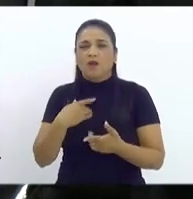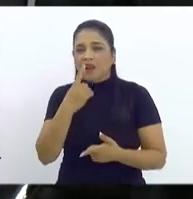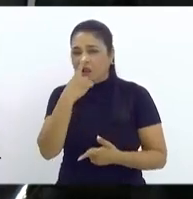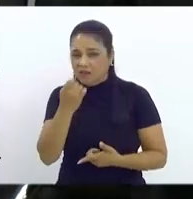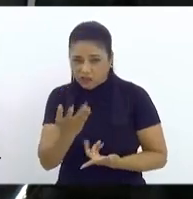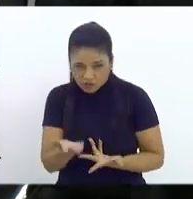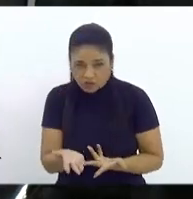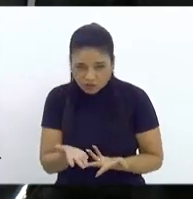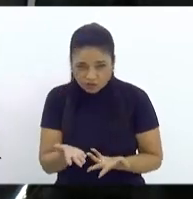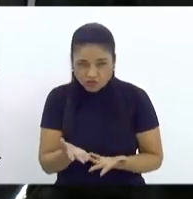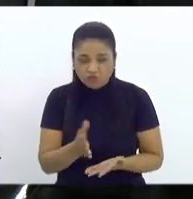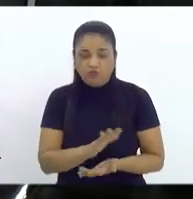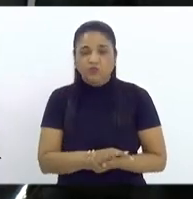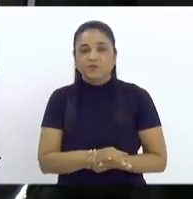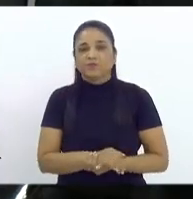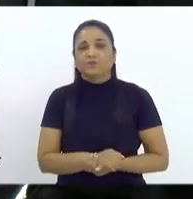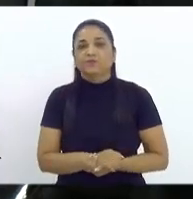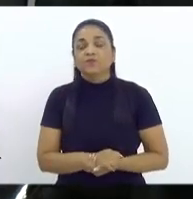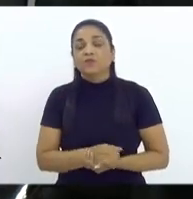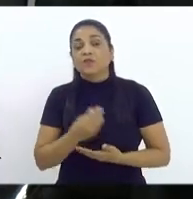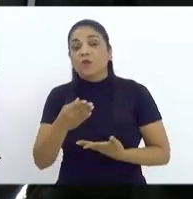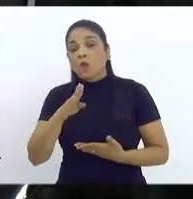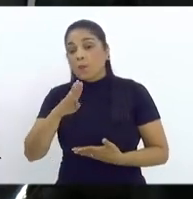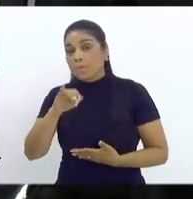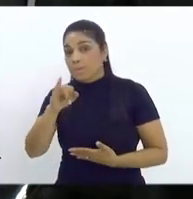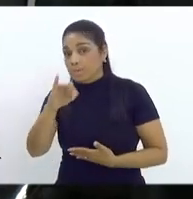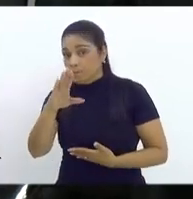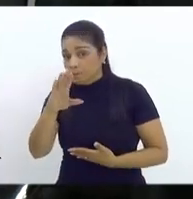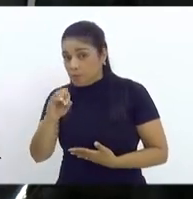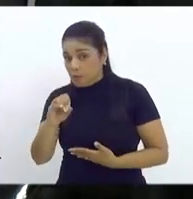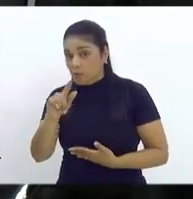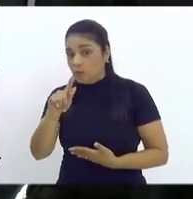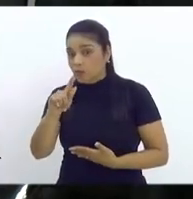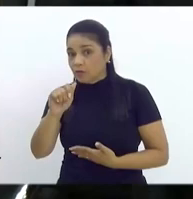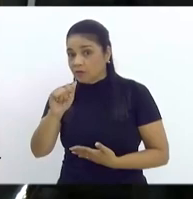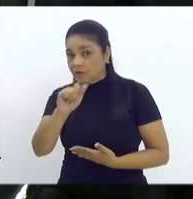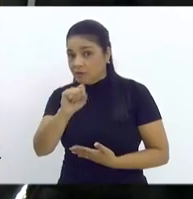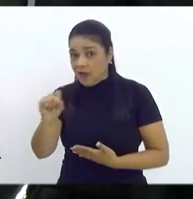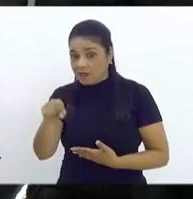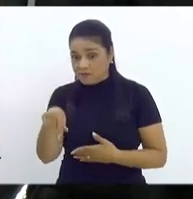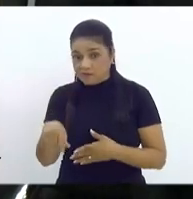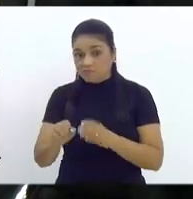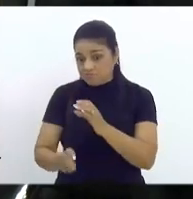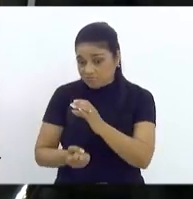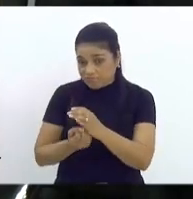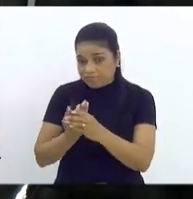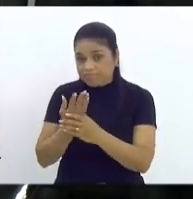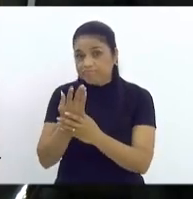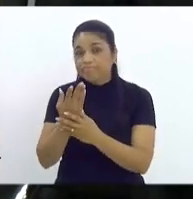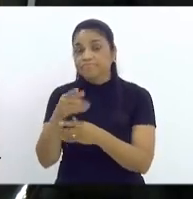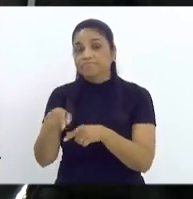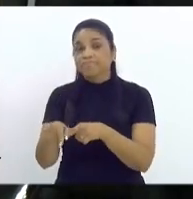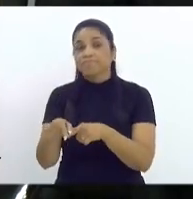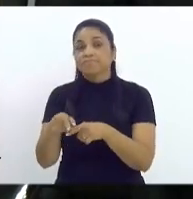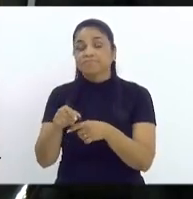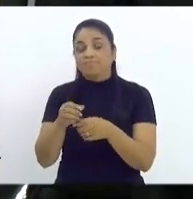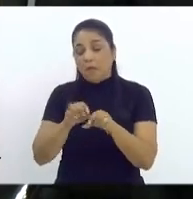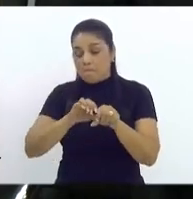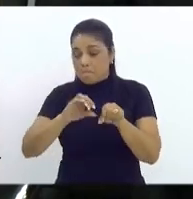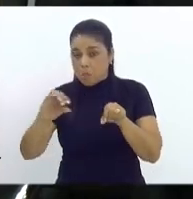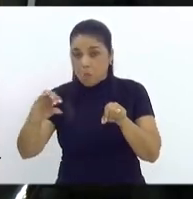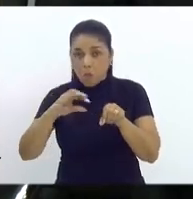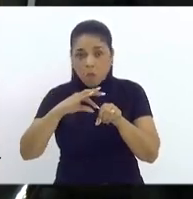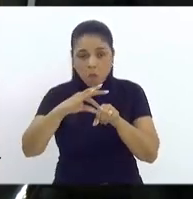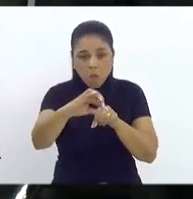né? E o biogás é uma produção de gás distribuído no Estado. Então, seria uma